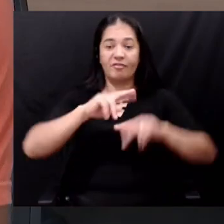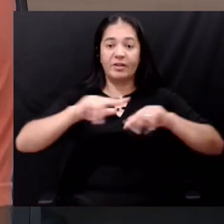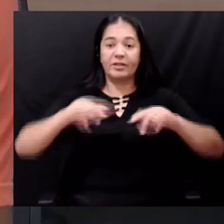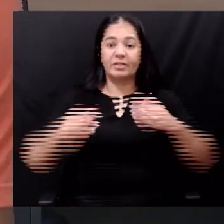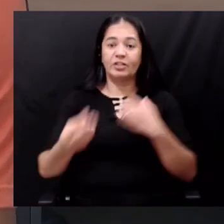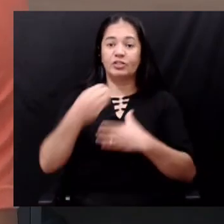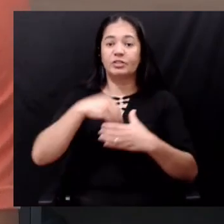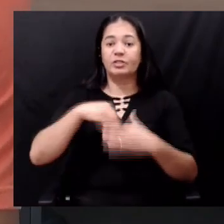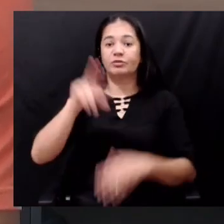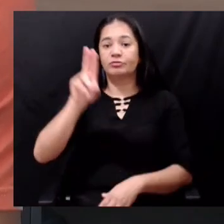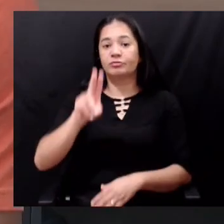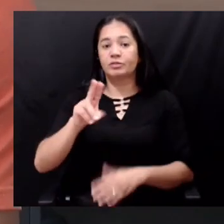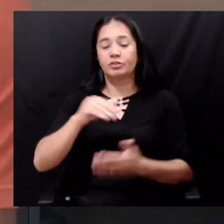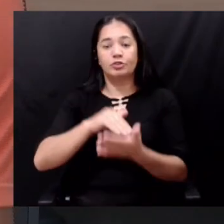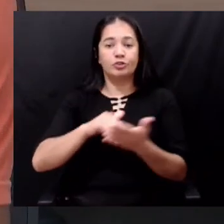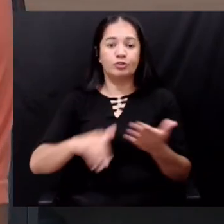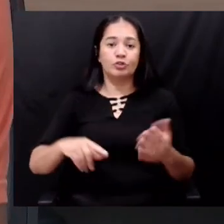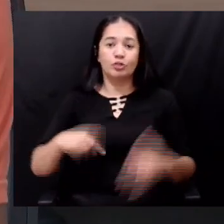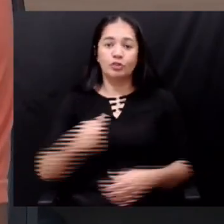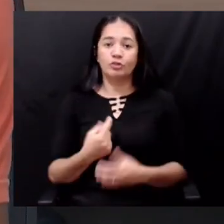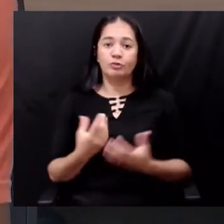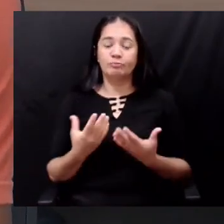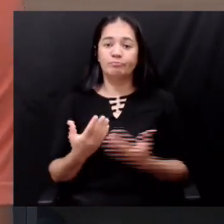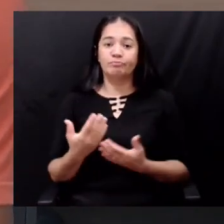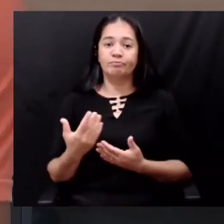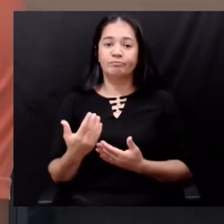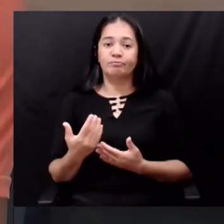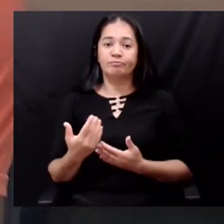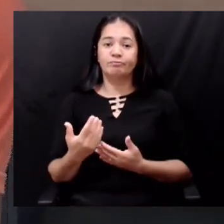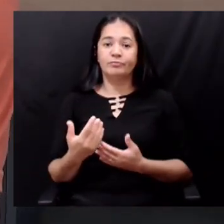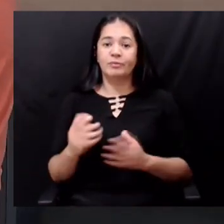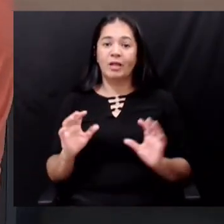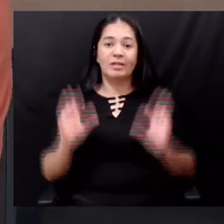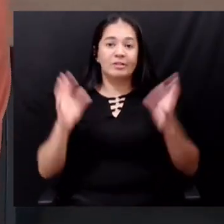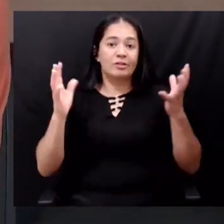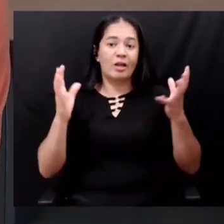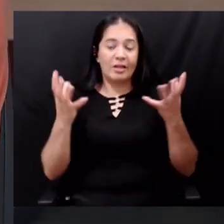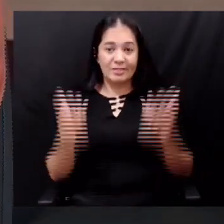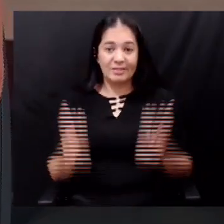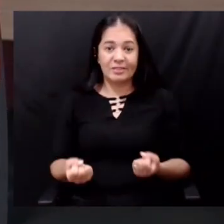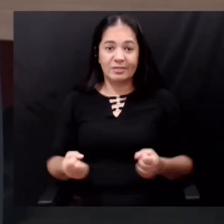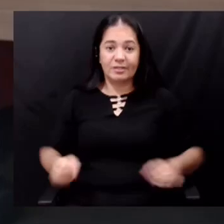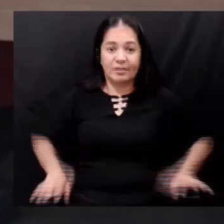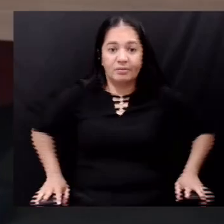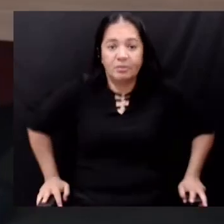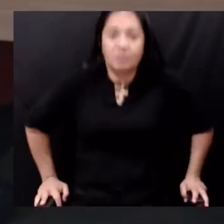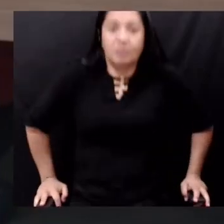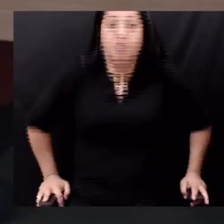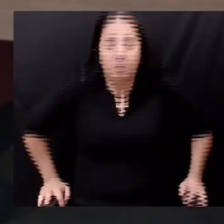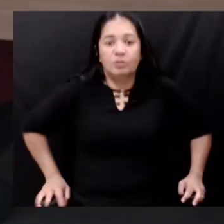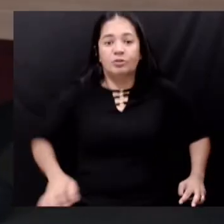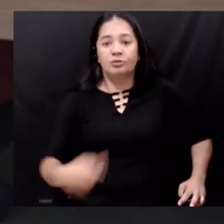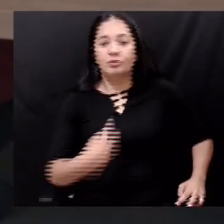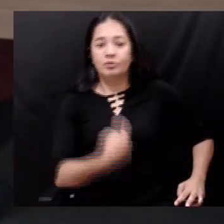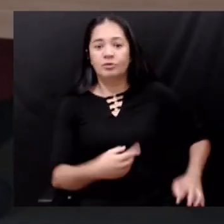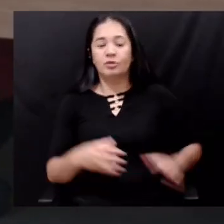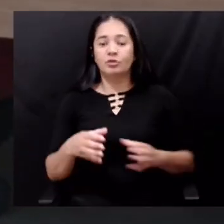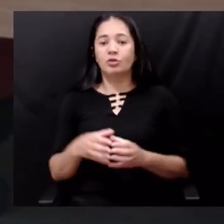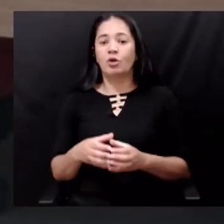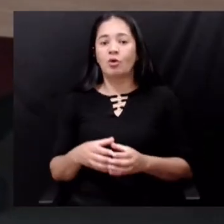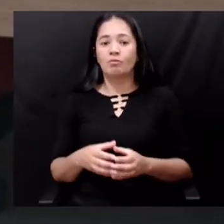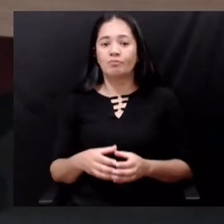a gente recebeu com festa, né? No nosso coletivo, assim, recebemos com uma verdadeira